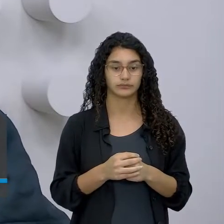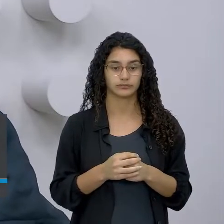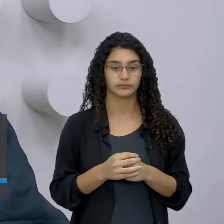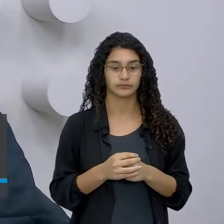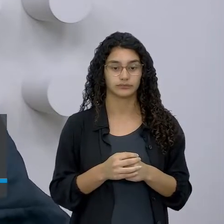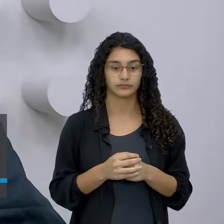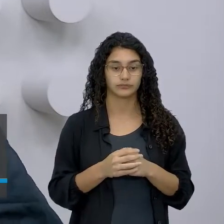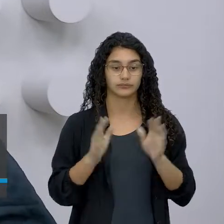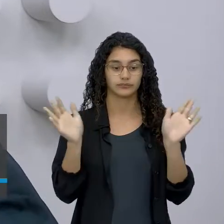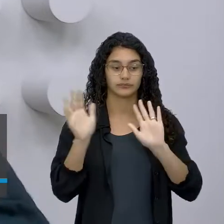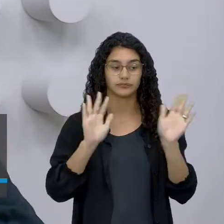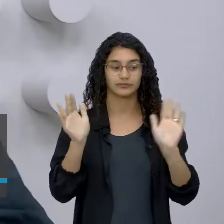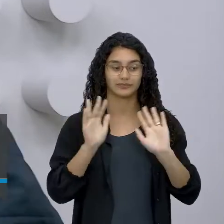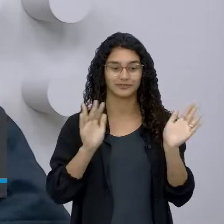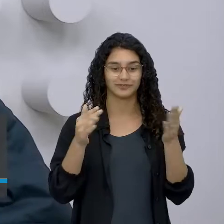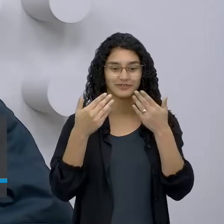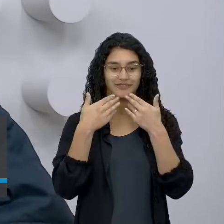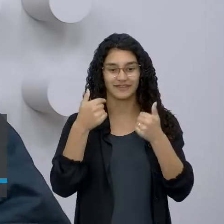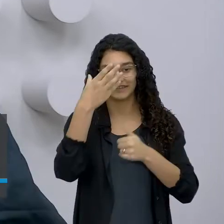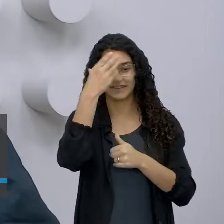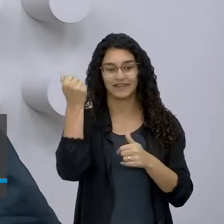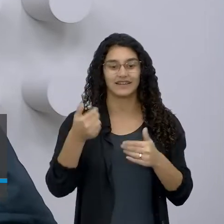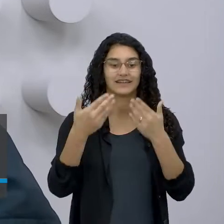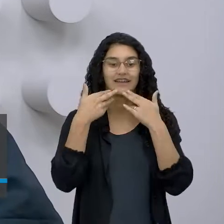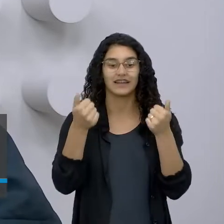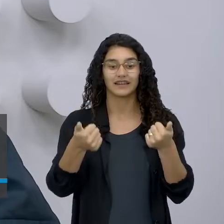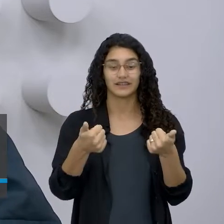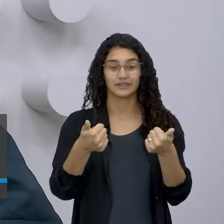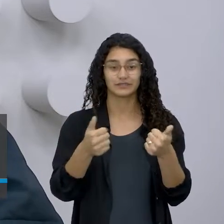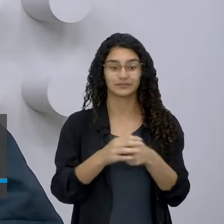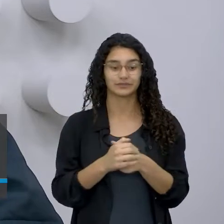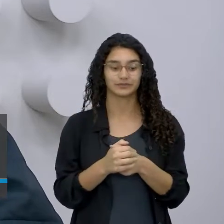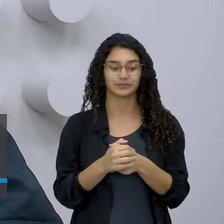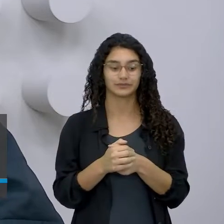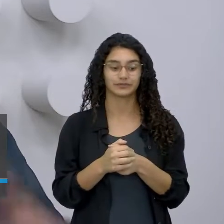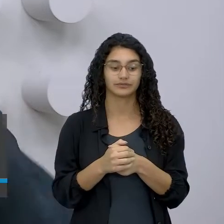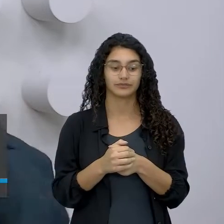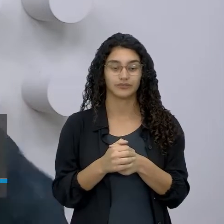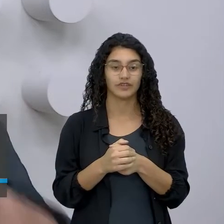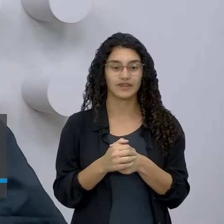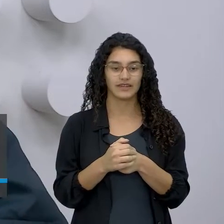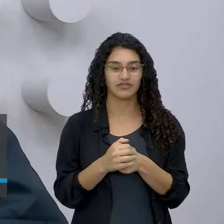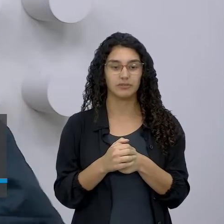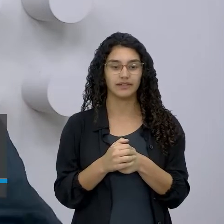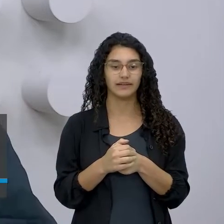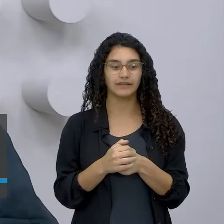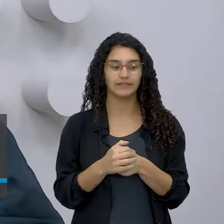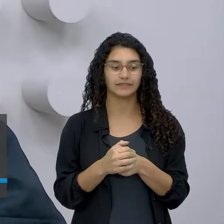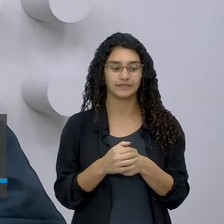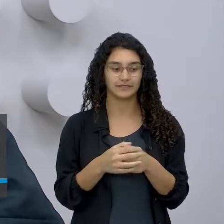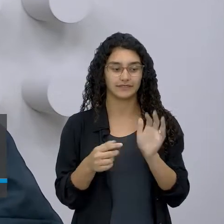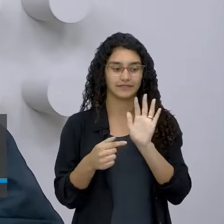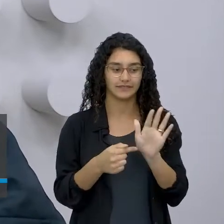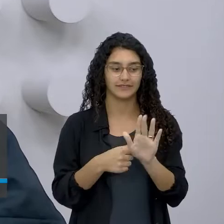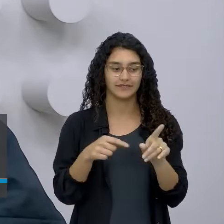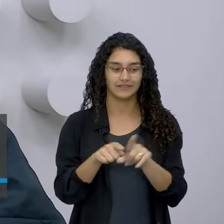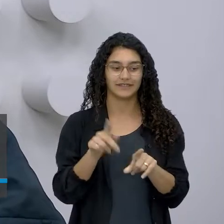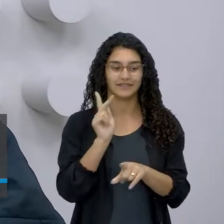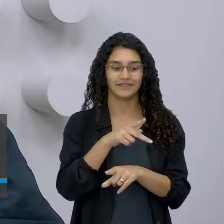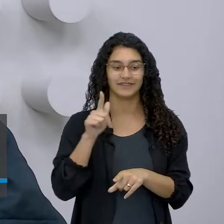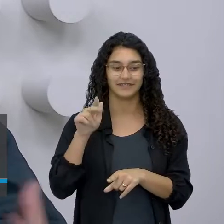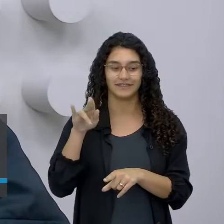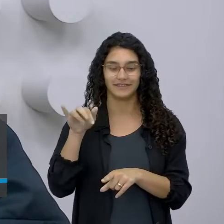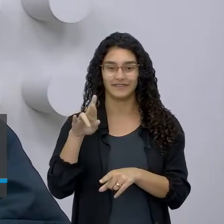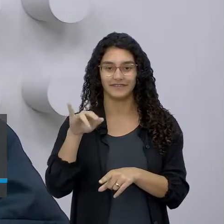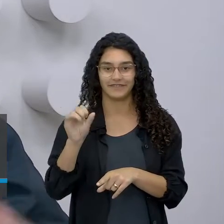microfone, rapaz! Esqueci do microfone. E aí, pessoal, tudo bem? Bom, sempre participando das aulas aí do professor